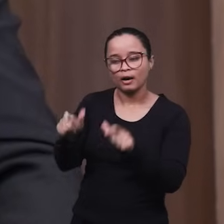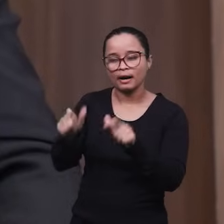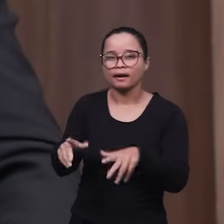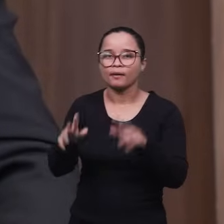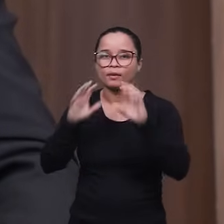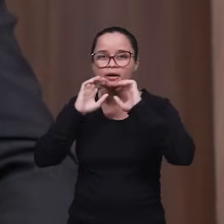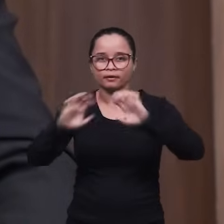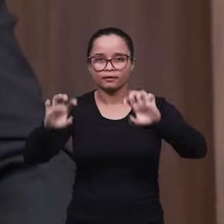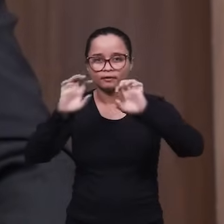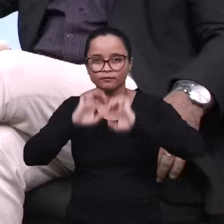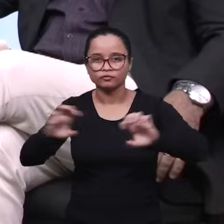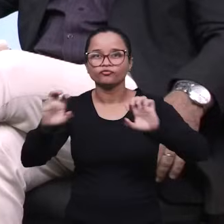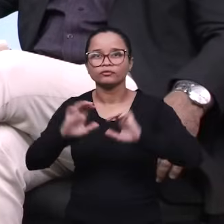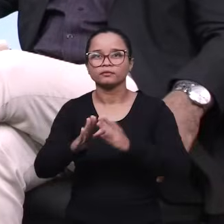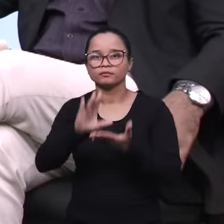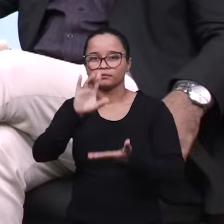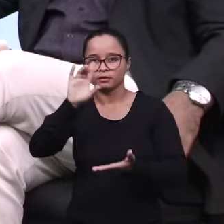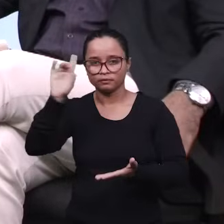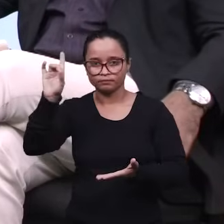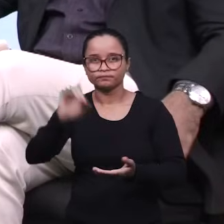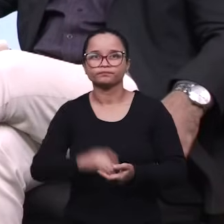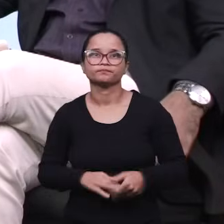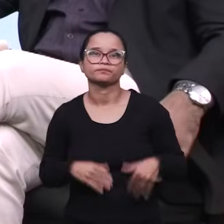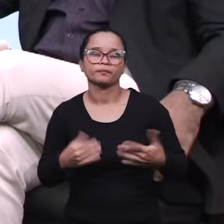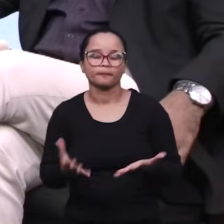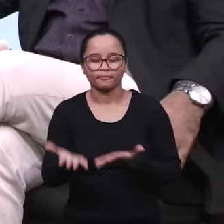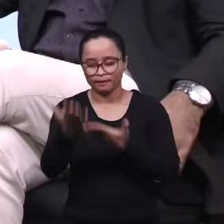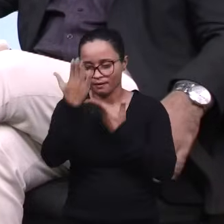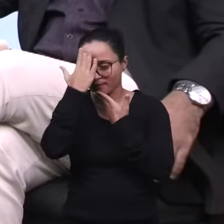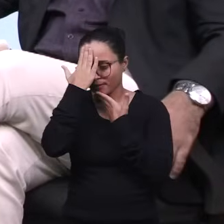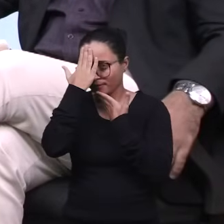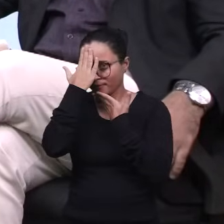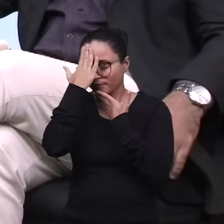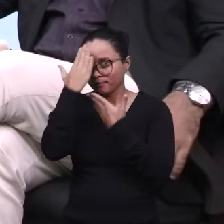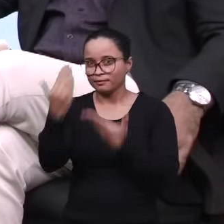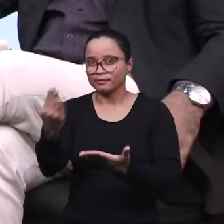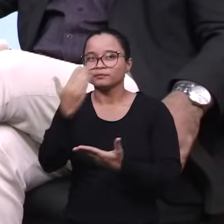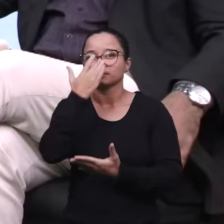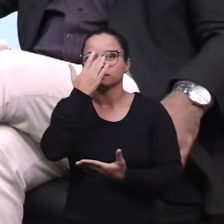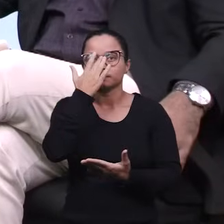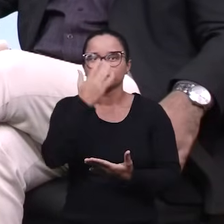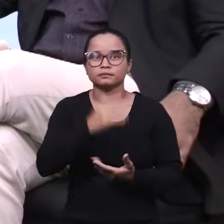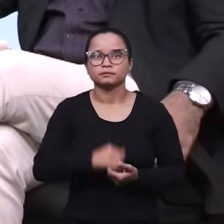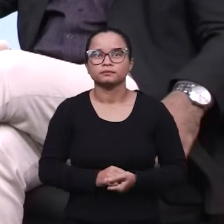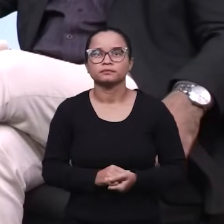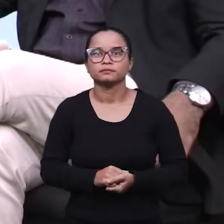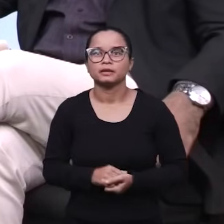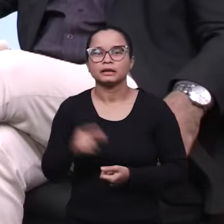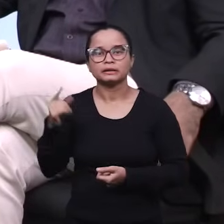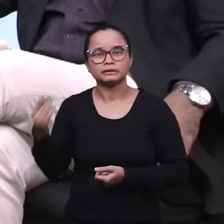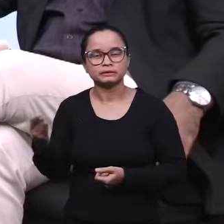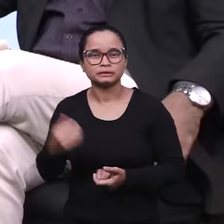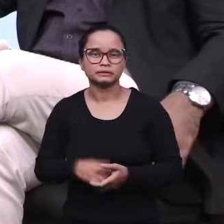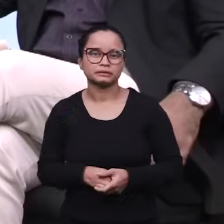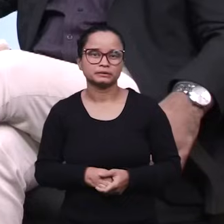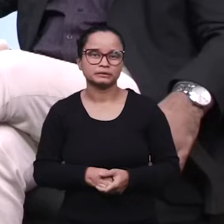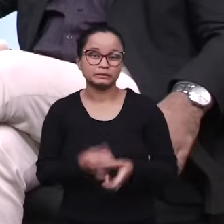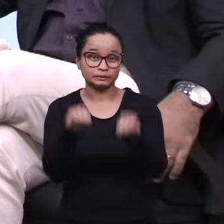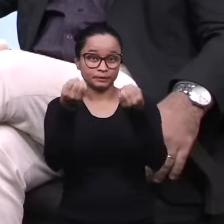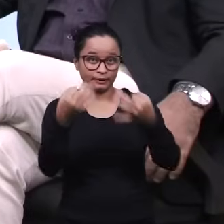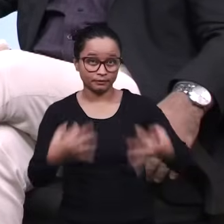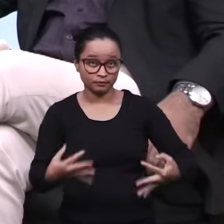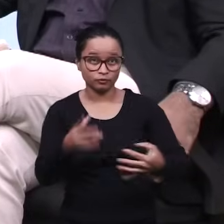Senhor. Muito bem, agradecemos aqui essa interlocução aqui do